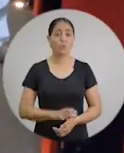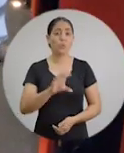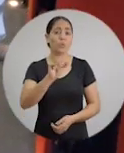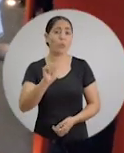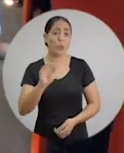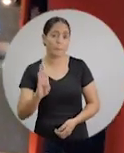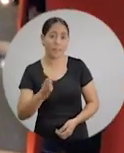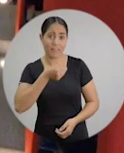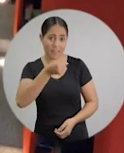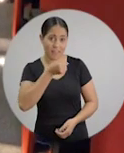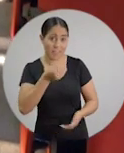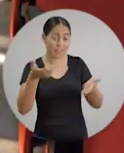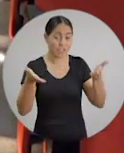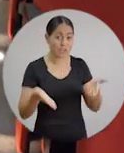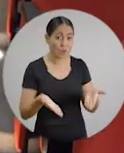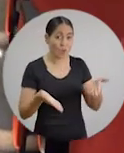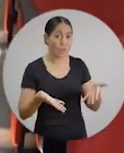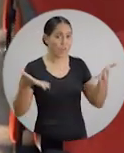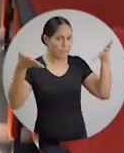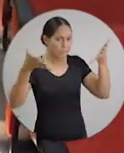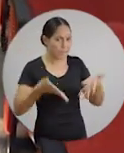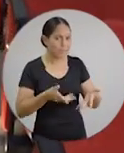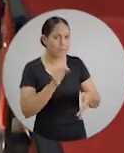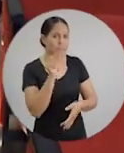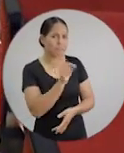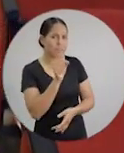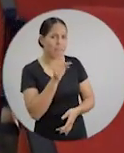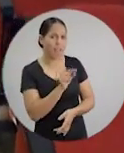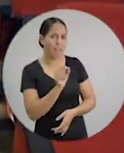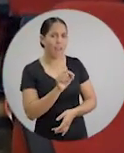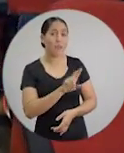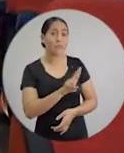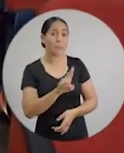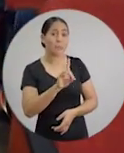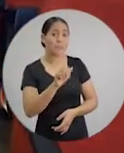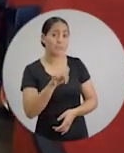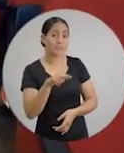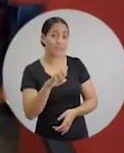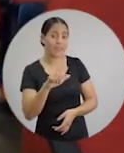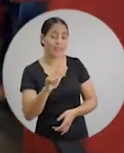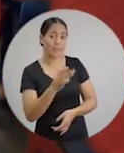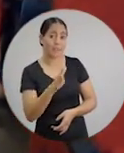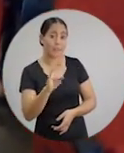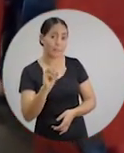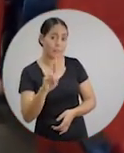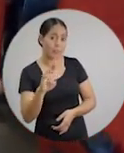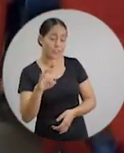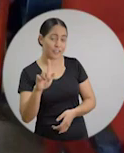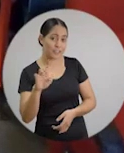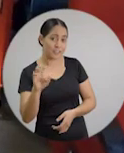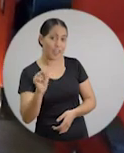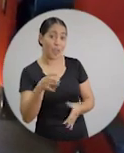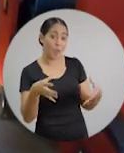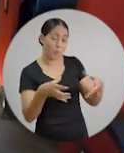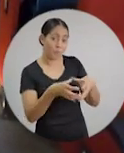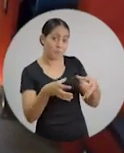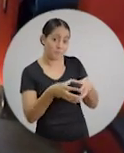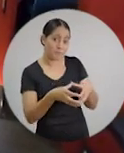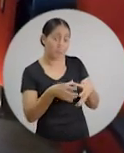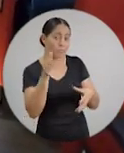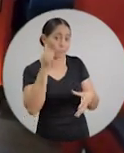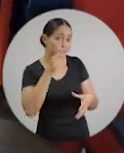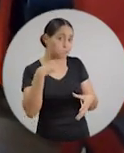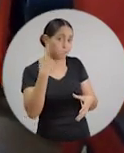No OAB Entrevista de hoje, nós estamos com a participação da doutora Daniela Borges, ela que é a presidente da Comissão Nacional da